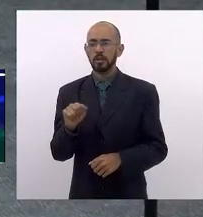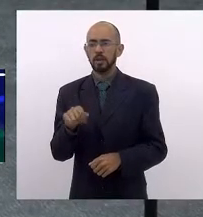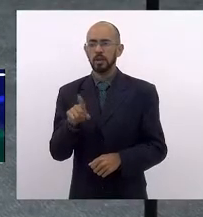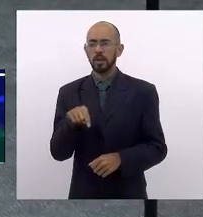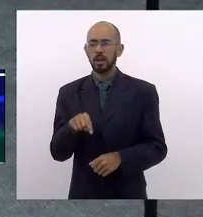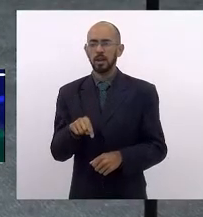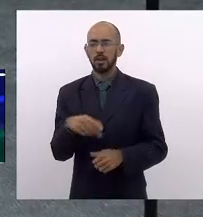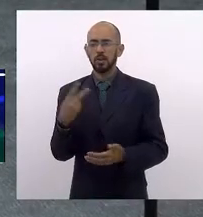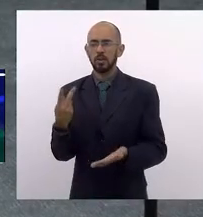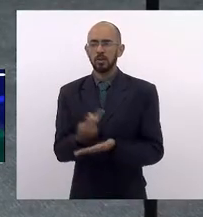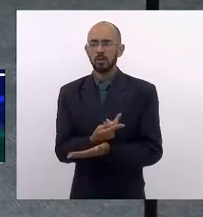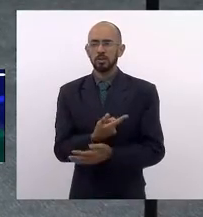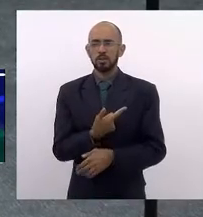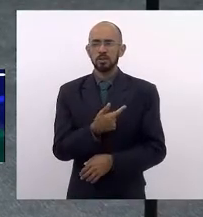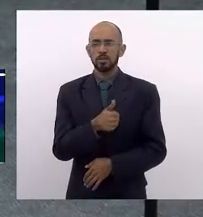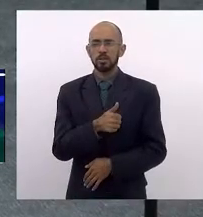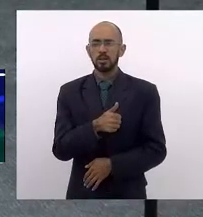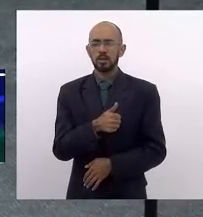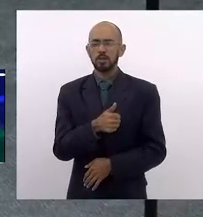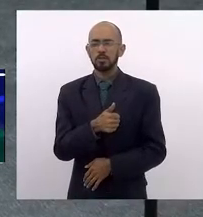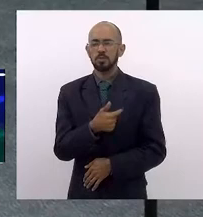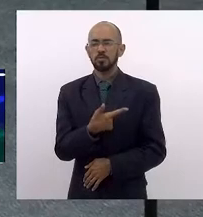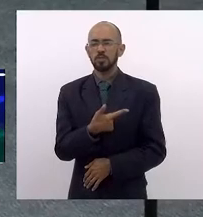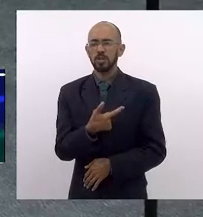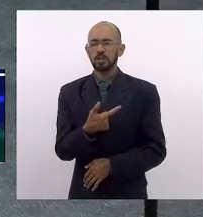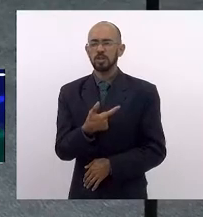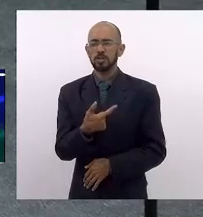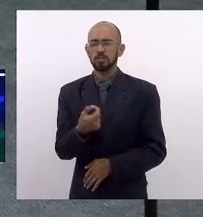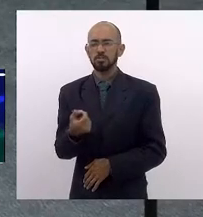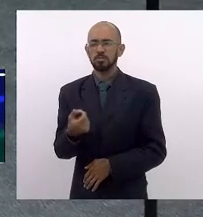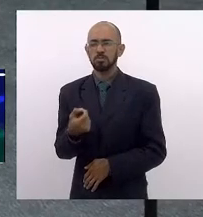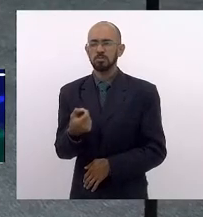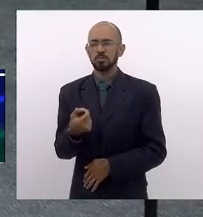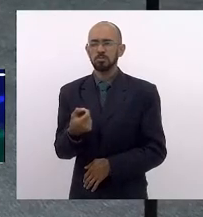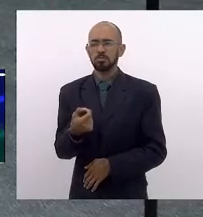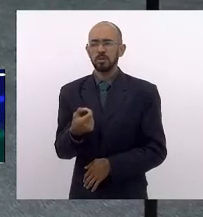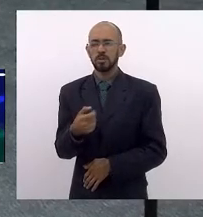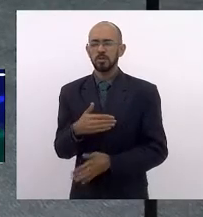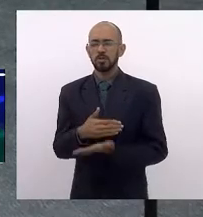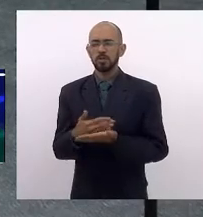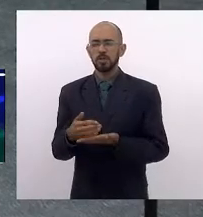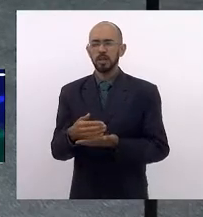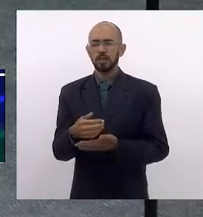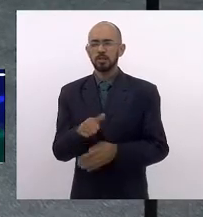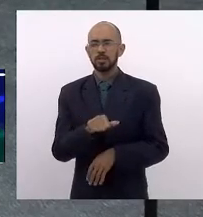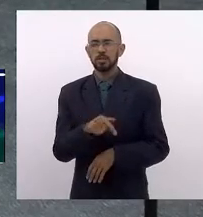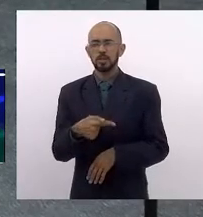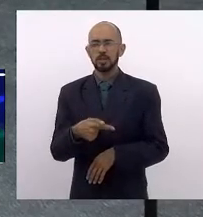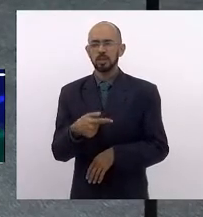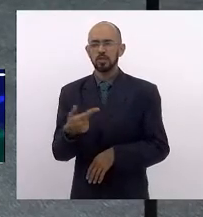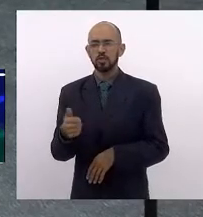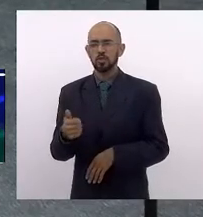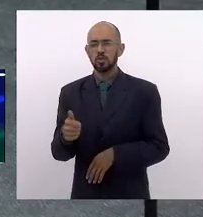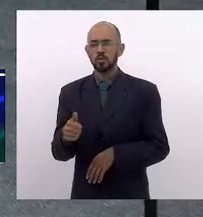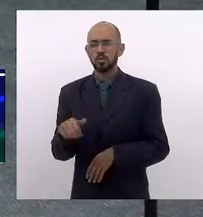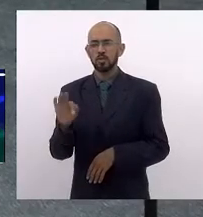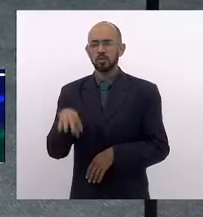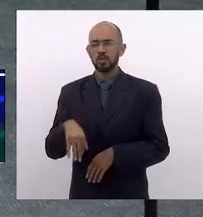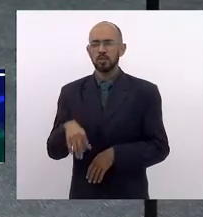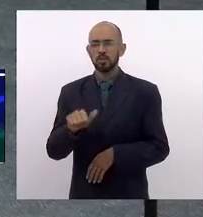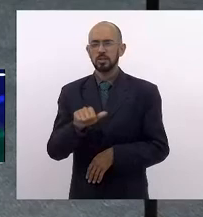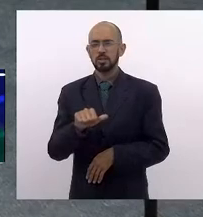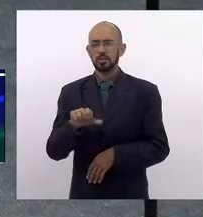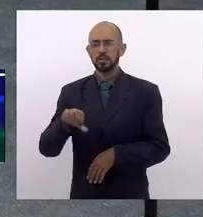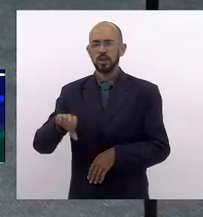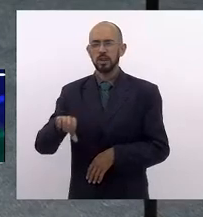na 226ª sessão extraordinária que iniciada as 17:11 encerrou seus